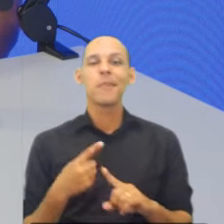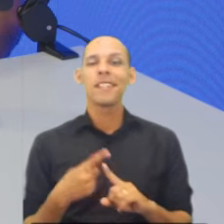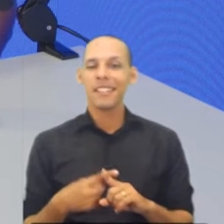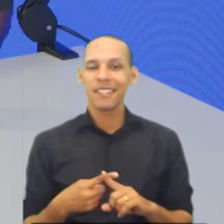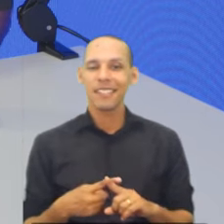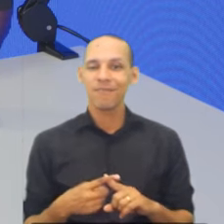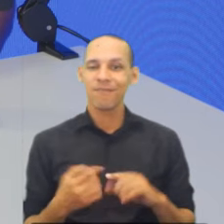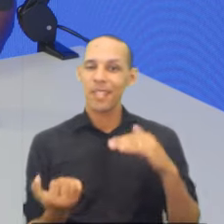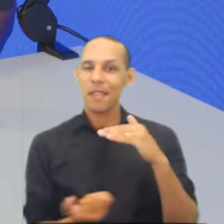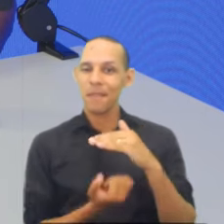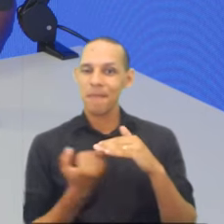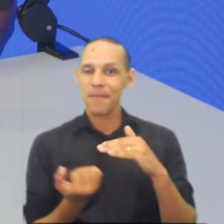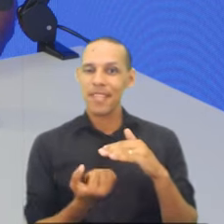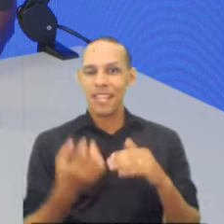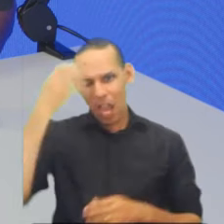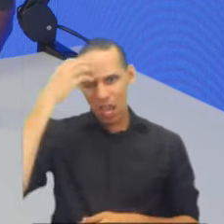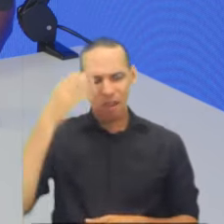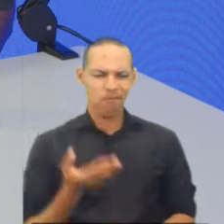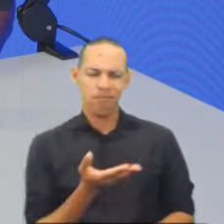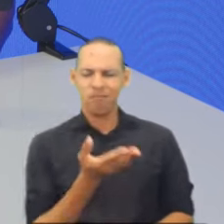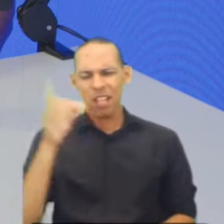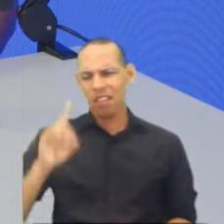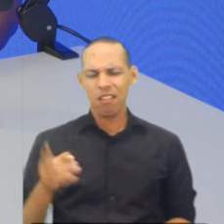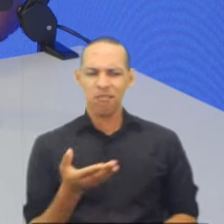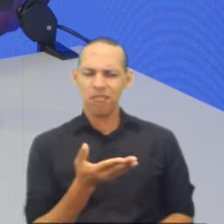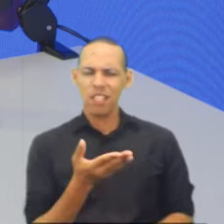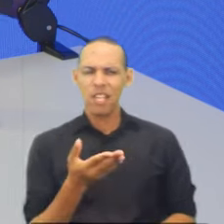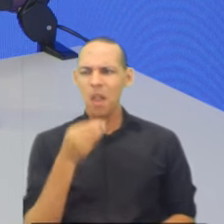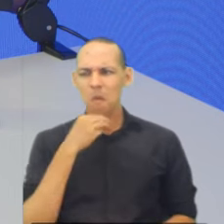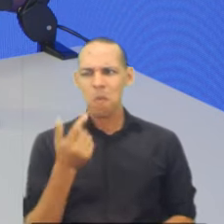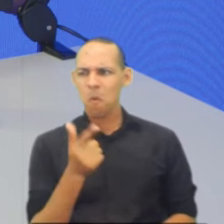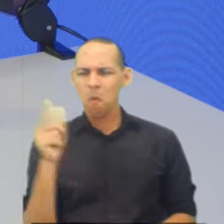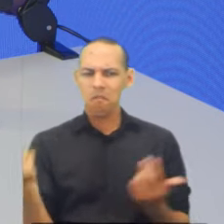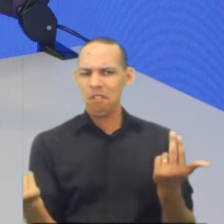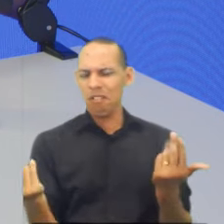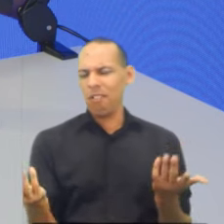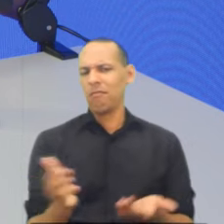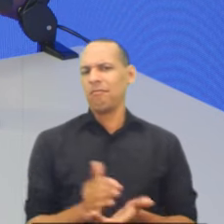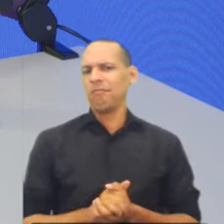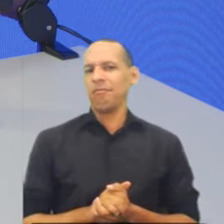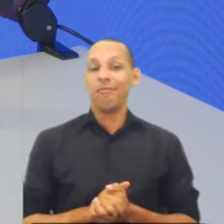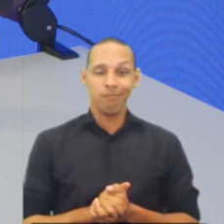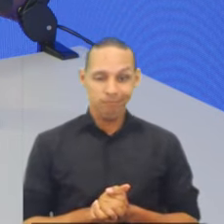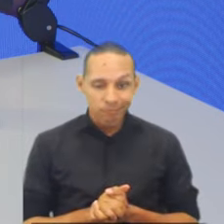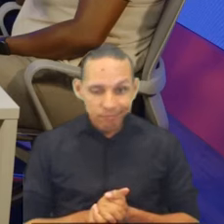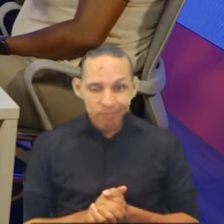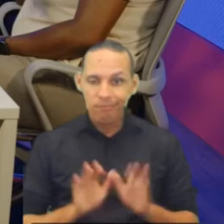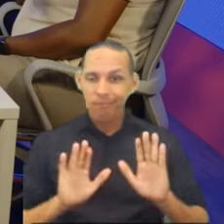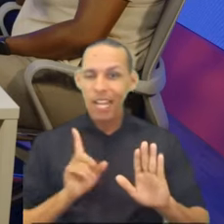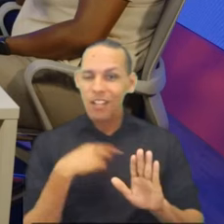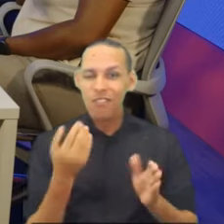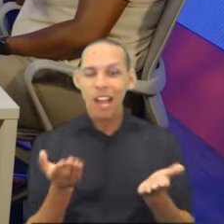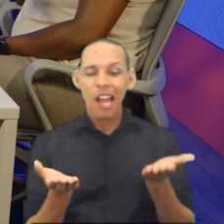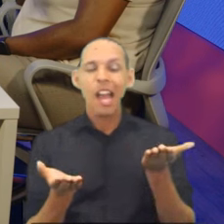Por quê a empresa culpabiliza a gente ah mas a pessoa com deficiência tem as mesmas oportunidades que todo mundo só que